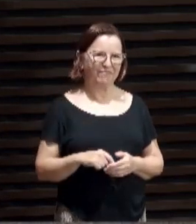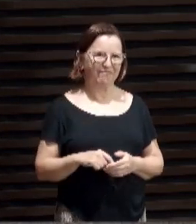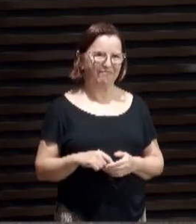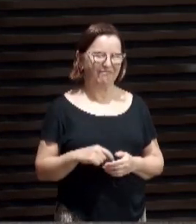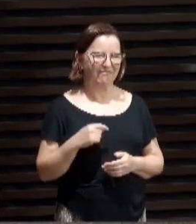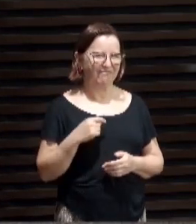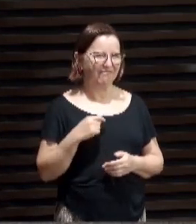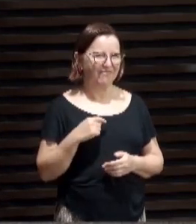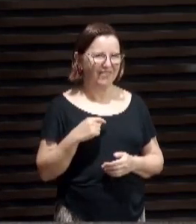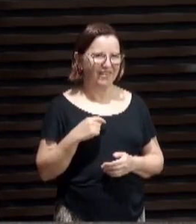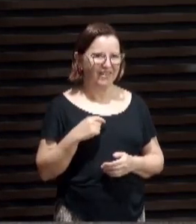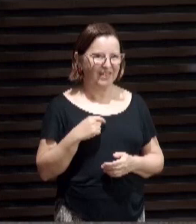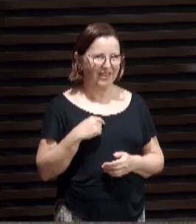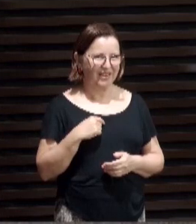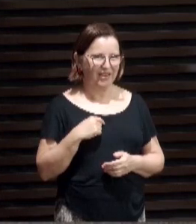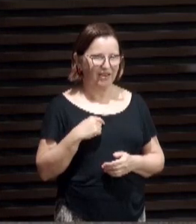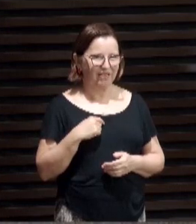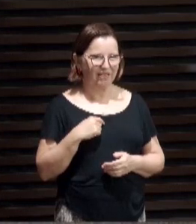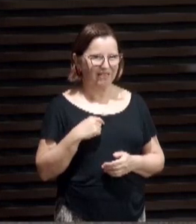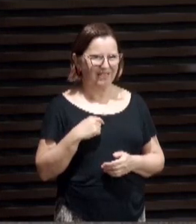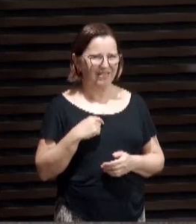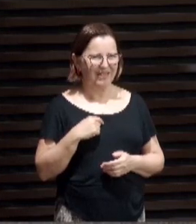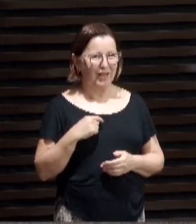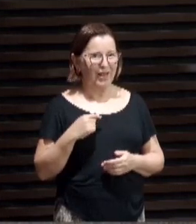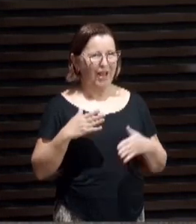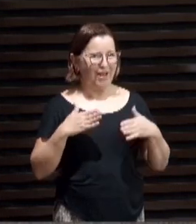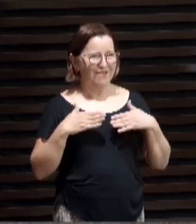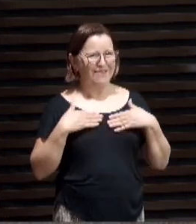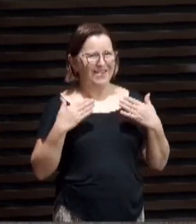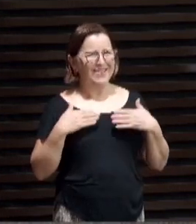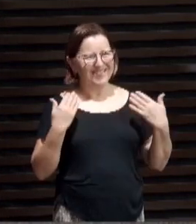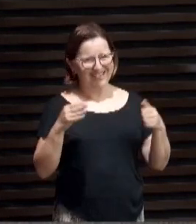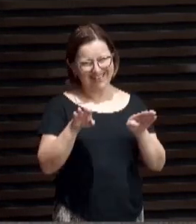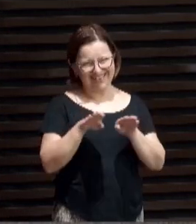fluminense, mas estava contente com a vitória do meu time.